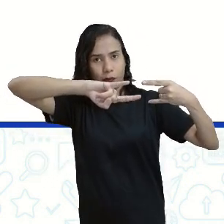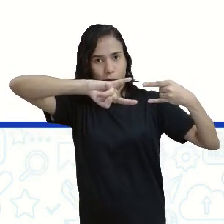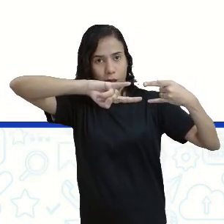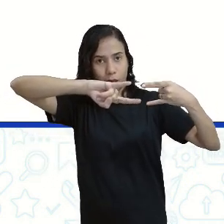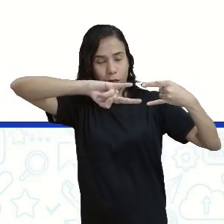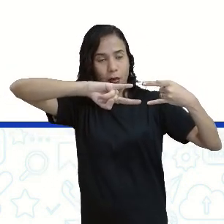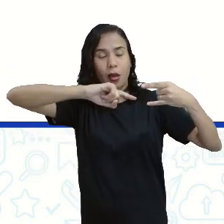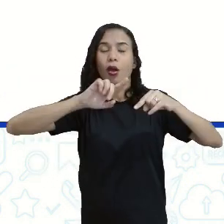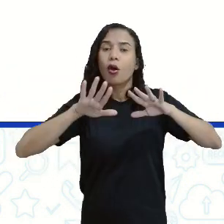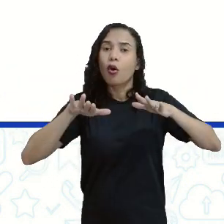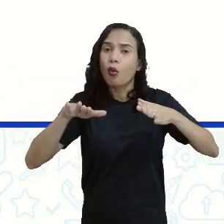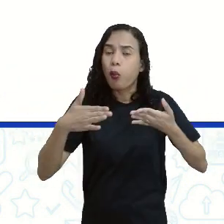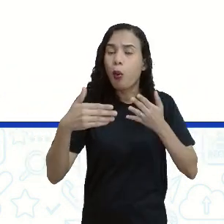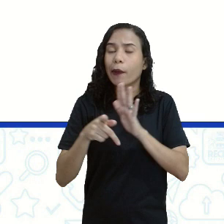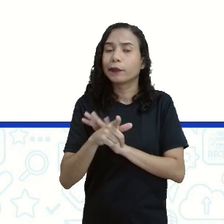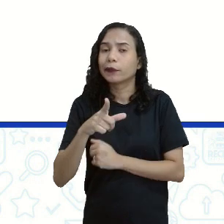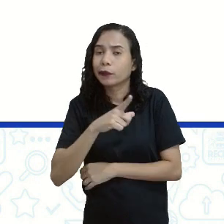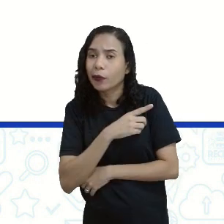outro. Quando existe